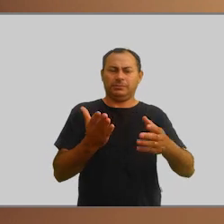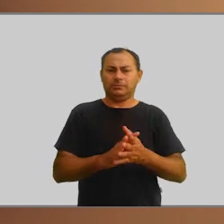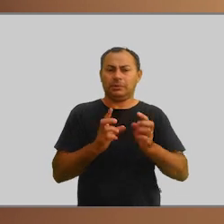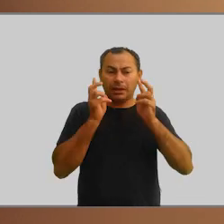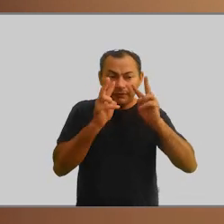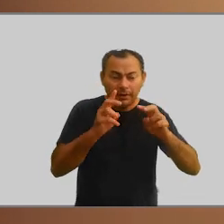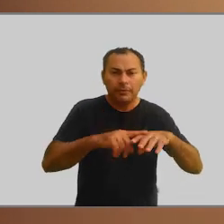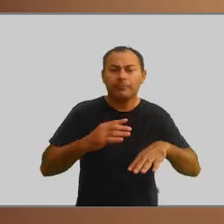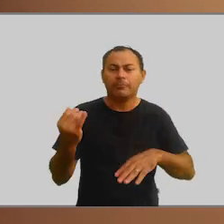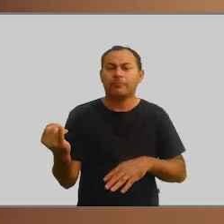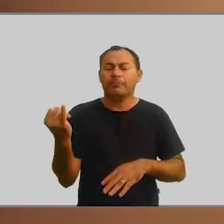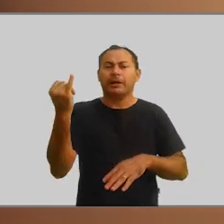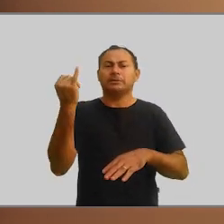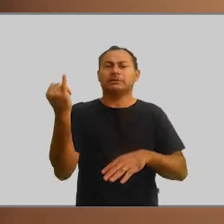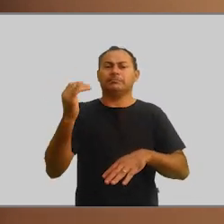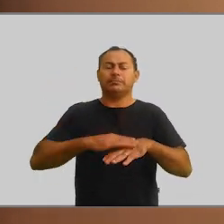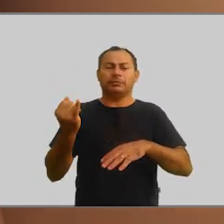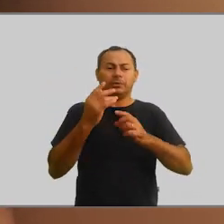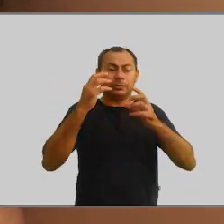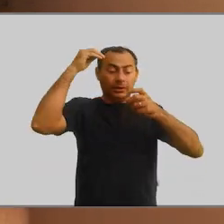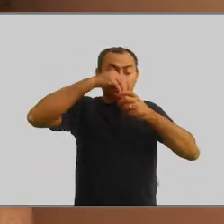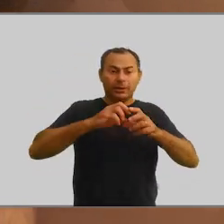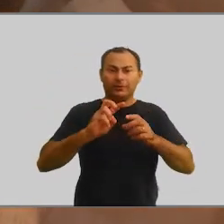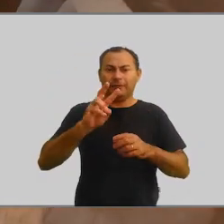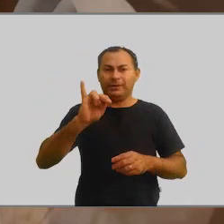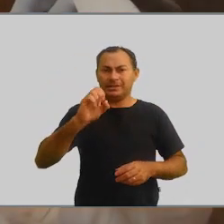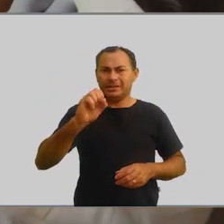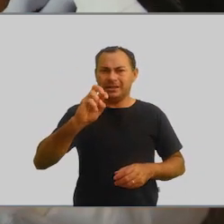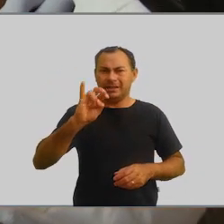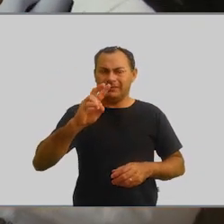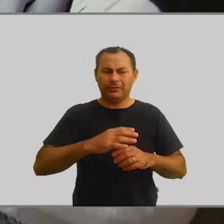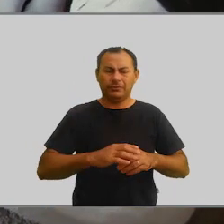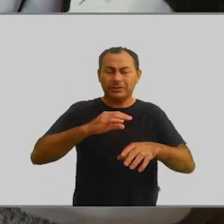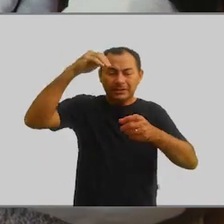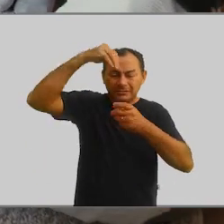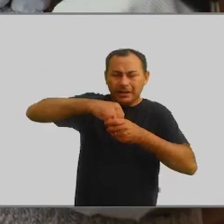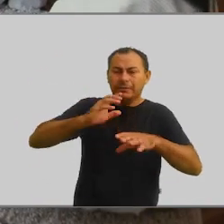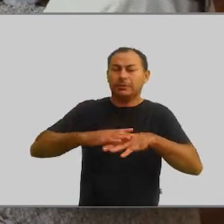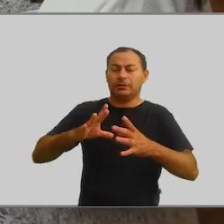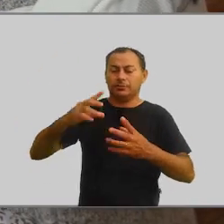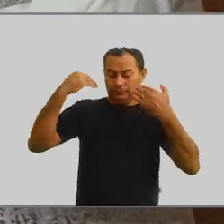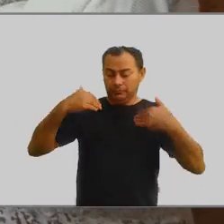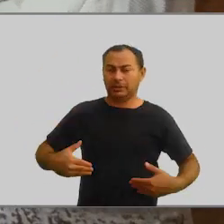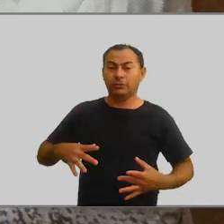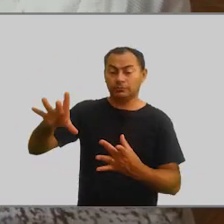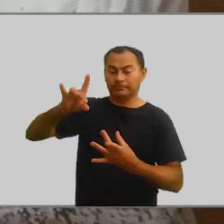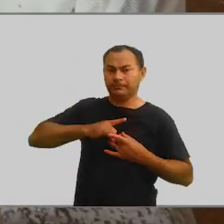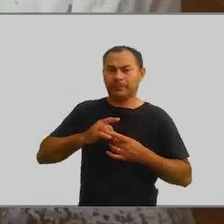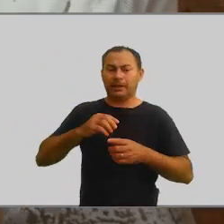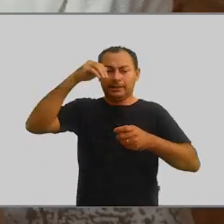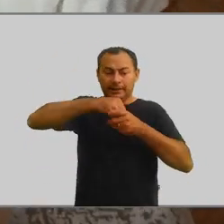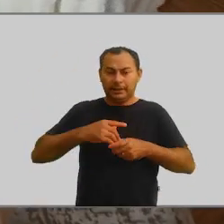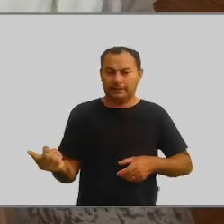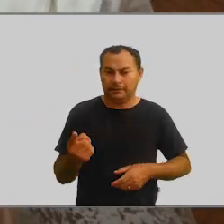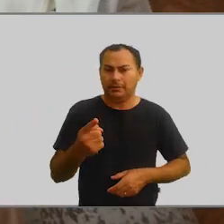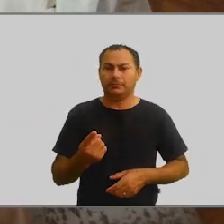e o invisível, mais importante que o visível e o espiritual do que o físico. O homem interior é eterno. Esta é a parte eterna em nós